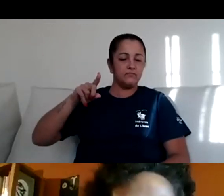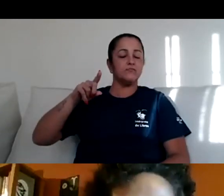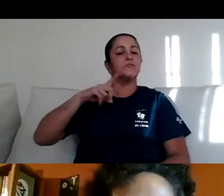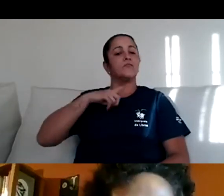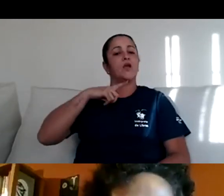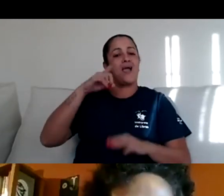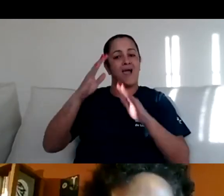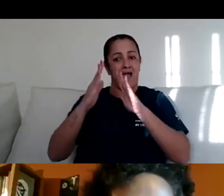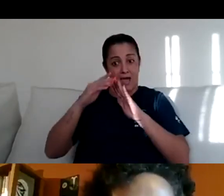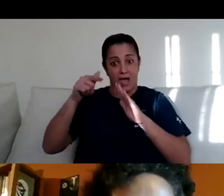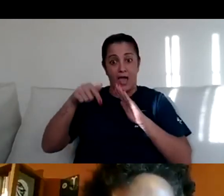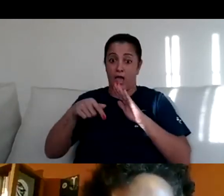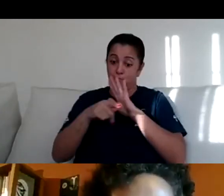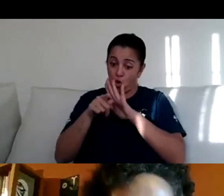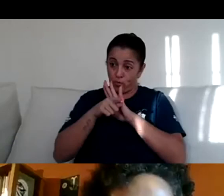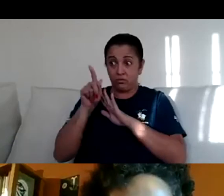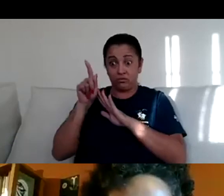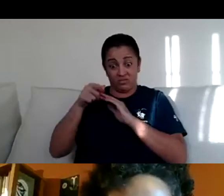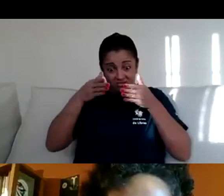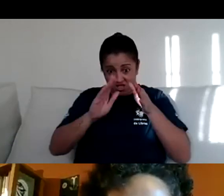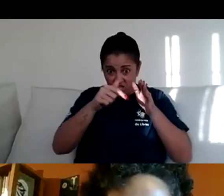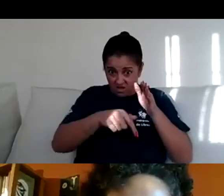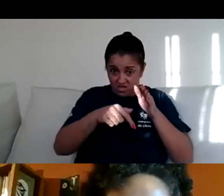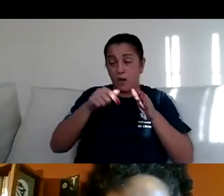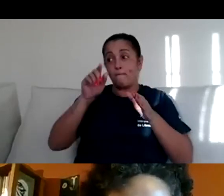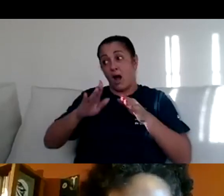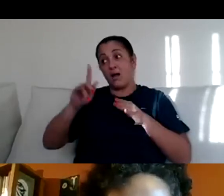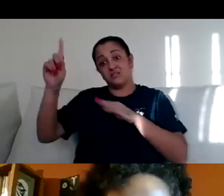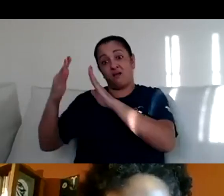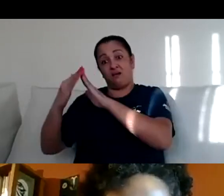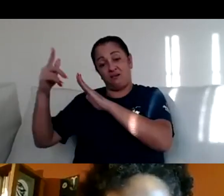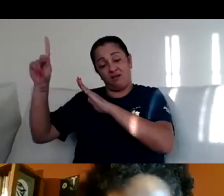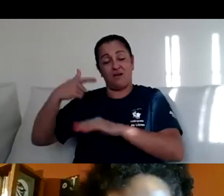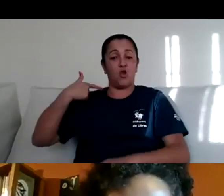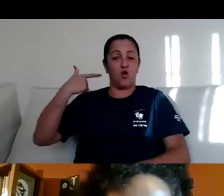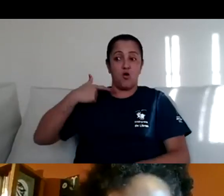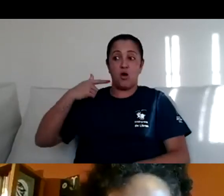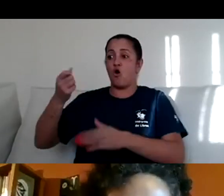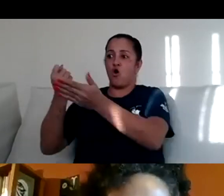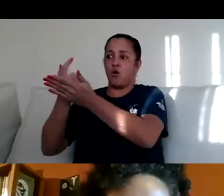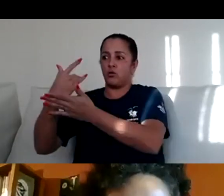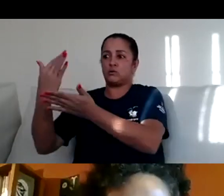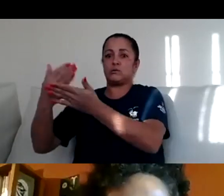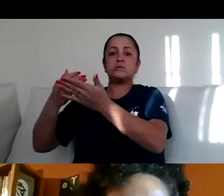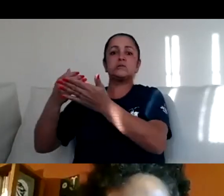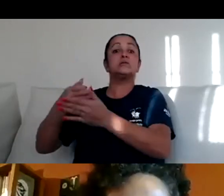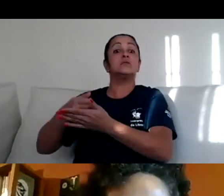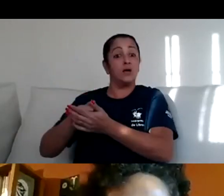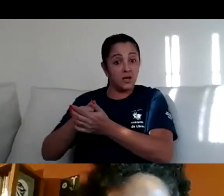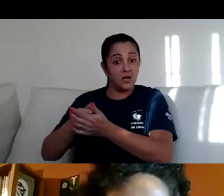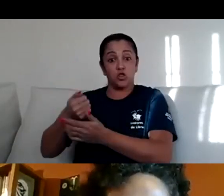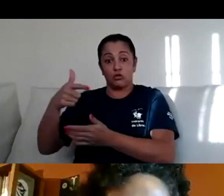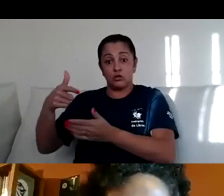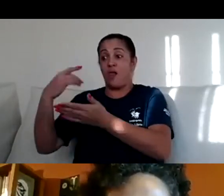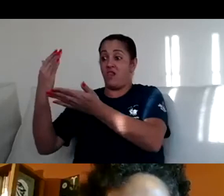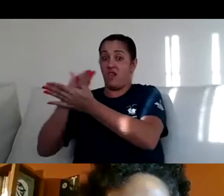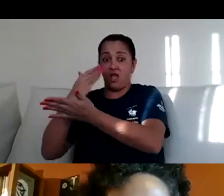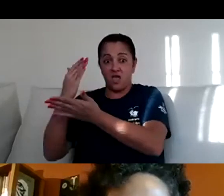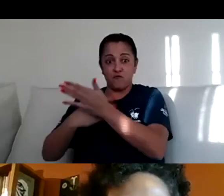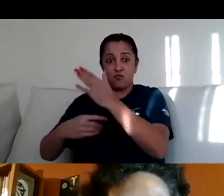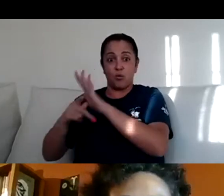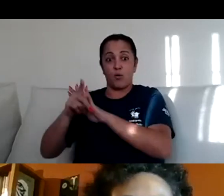mãe dela entregar na nossa biblioteca. Foi uma grata surpresa. Ela mandou falar que